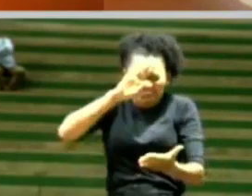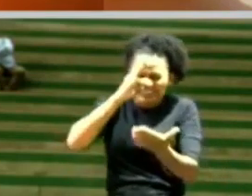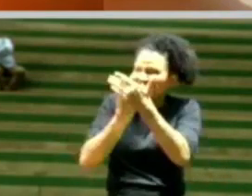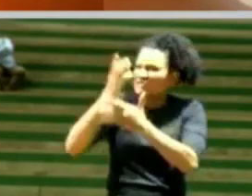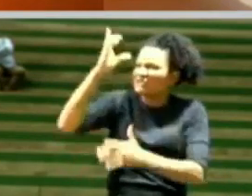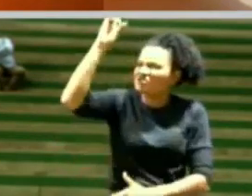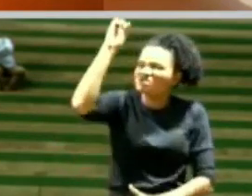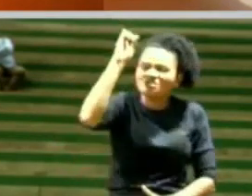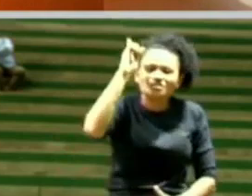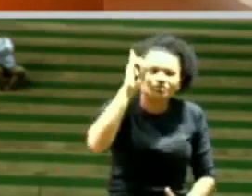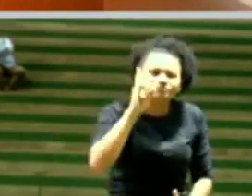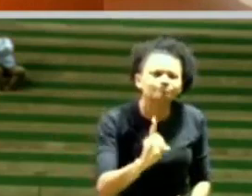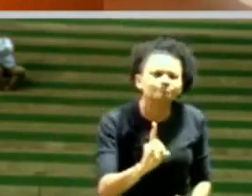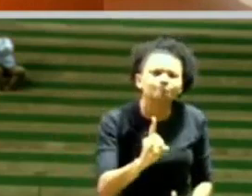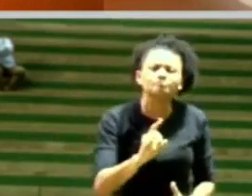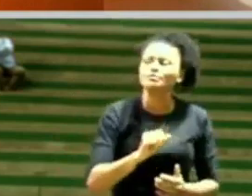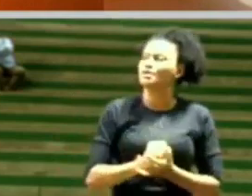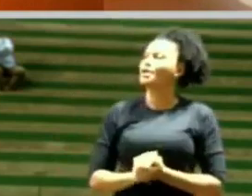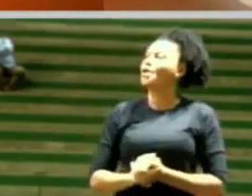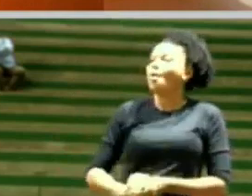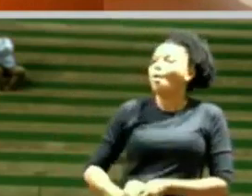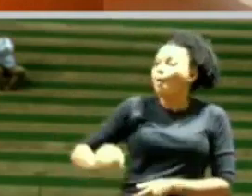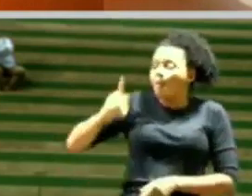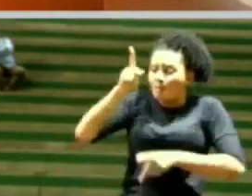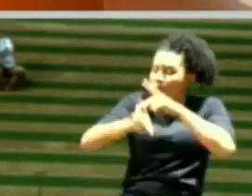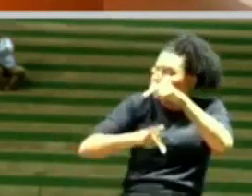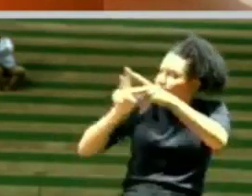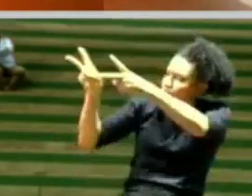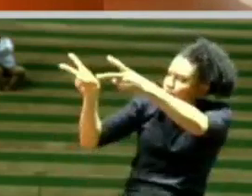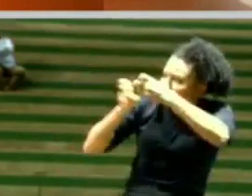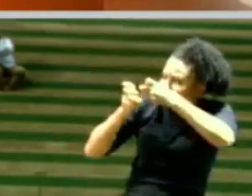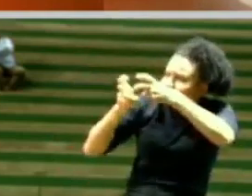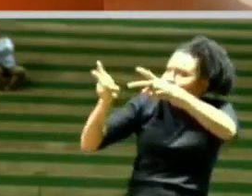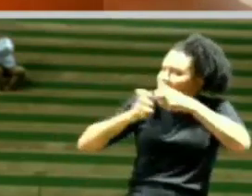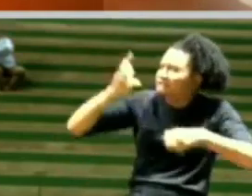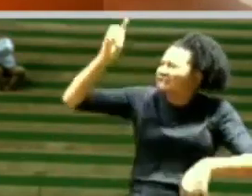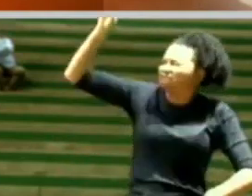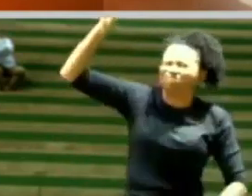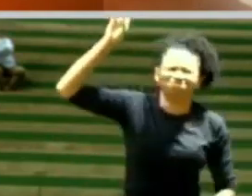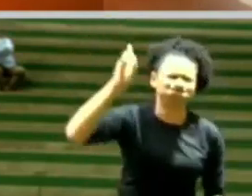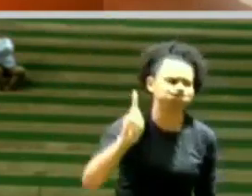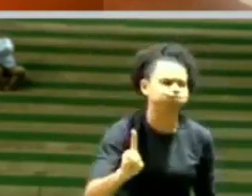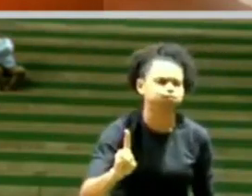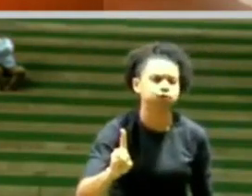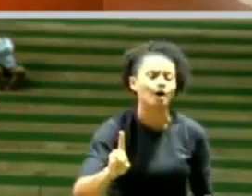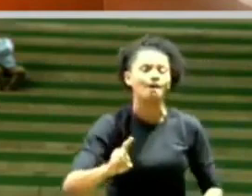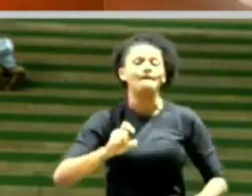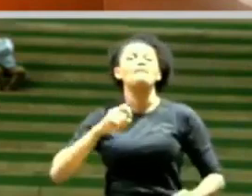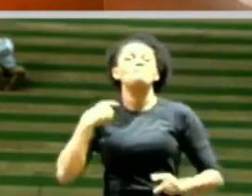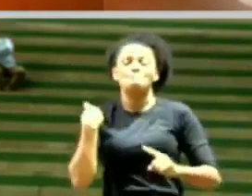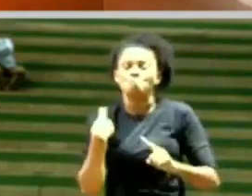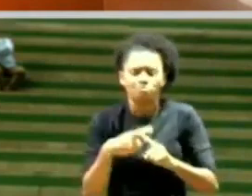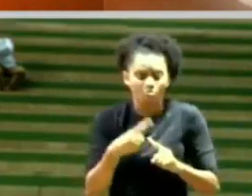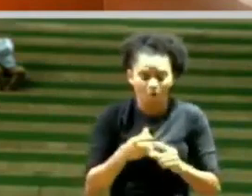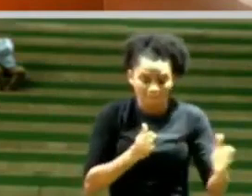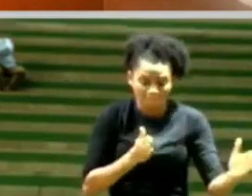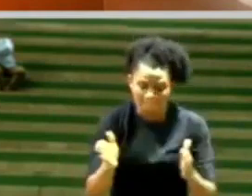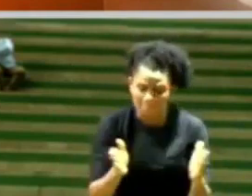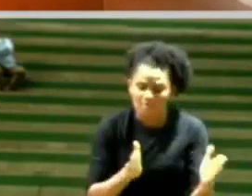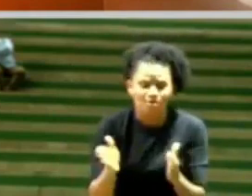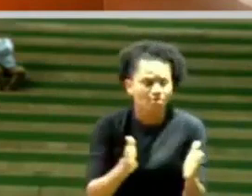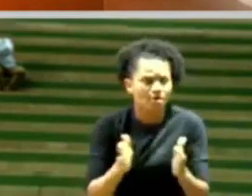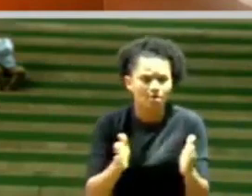está, o povo percebe que Ele está. Porque em tempo de avivamento,